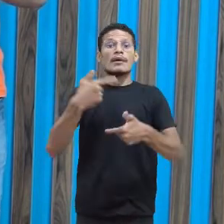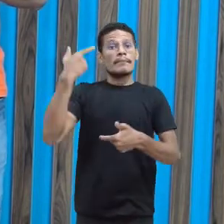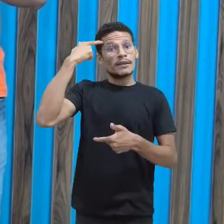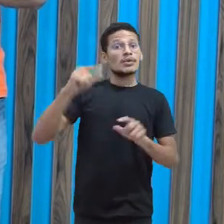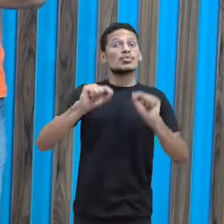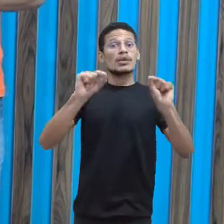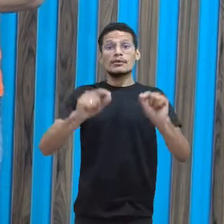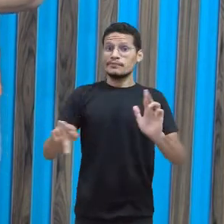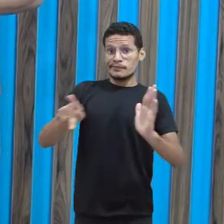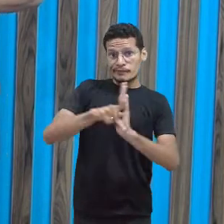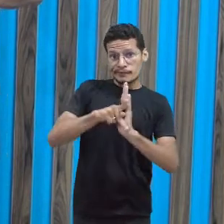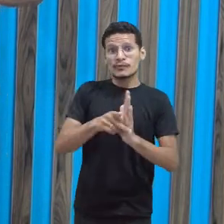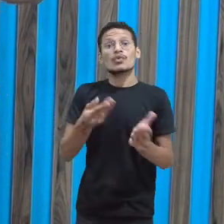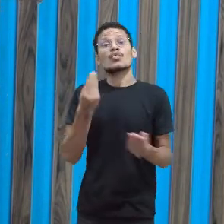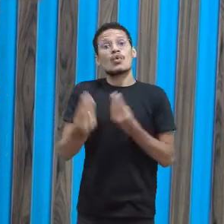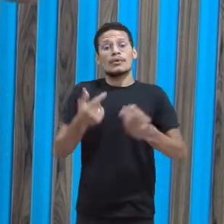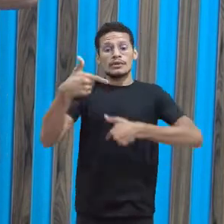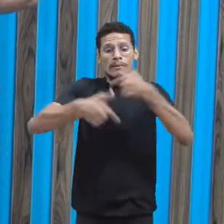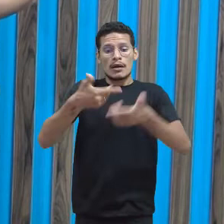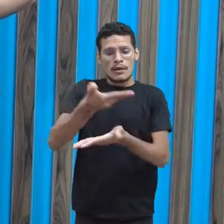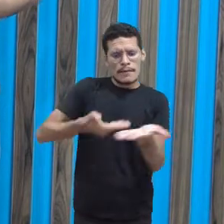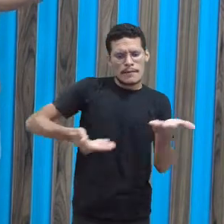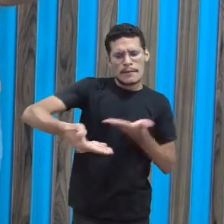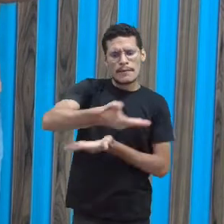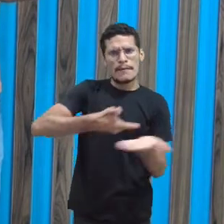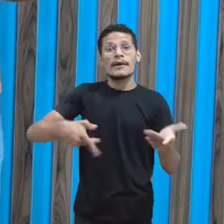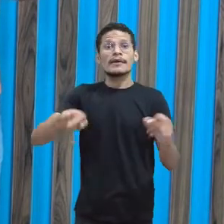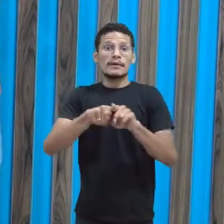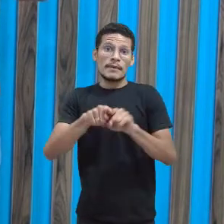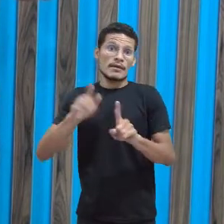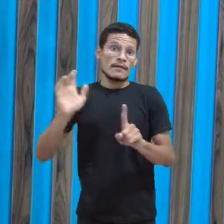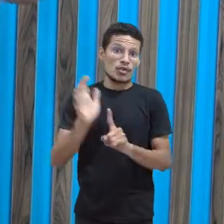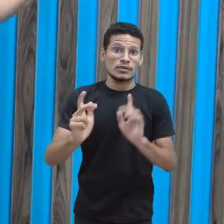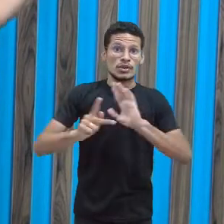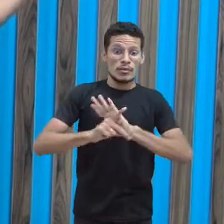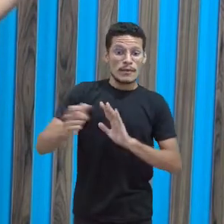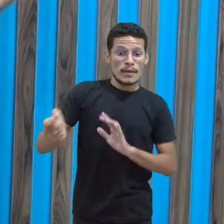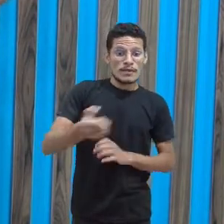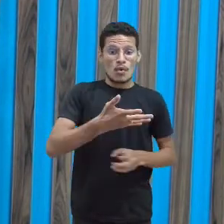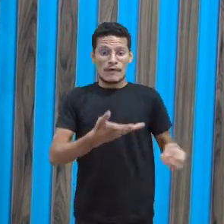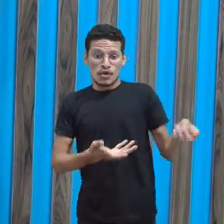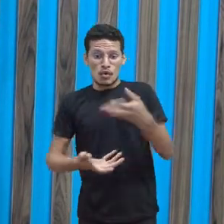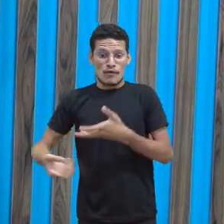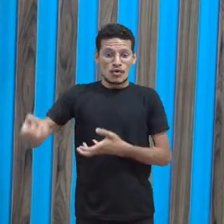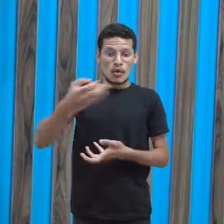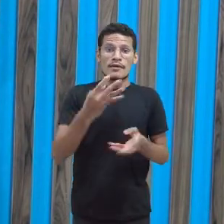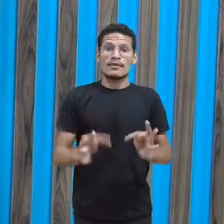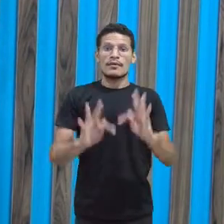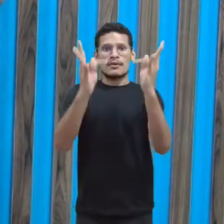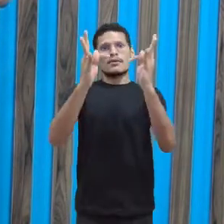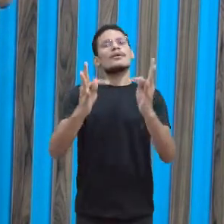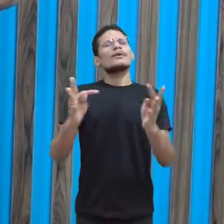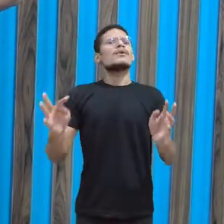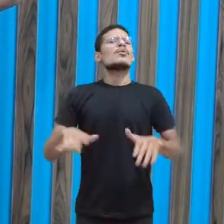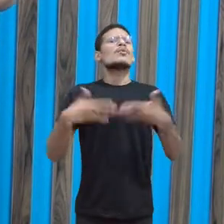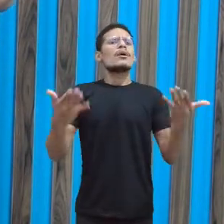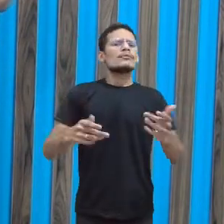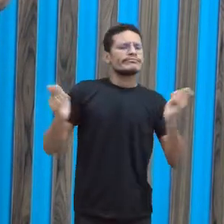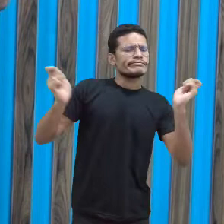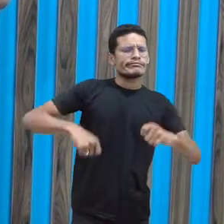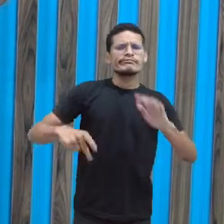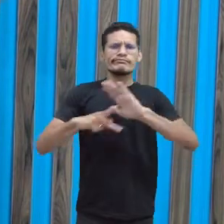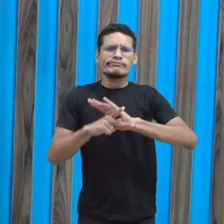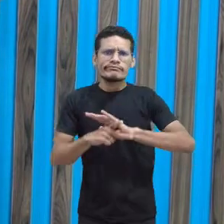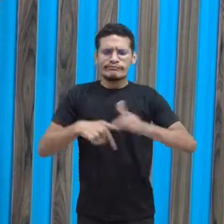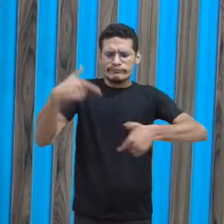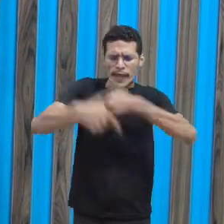trabalho ele interage ou é influenciado pelas inovações, pela tecnologia, quais são as possibilidades do mundo do